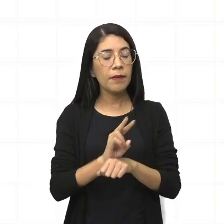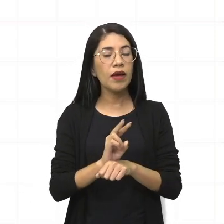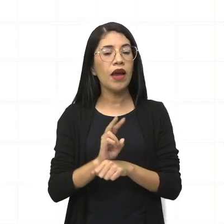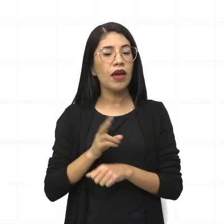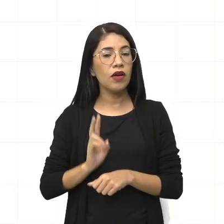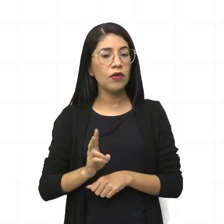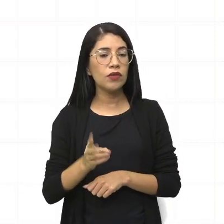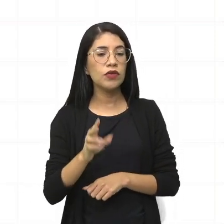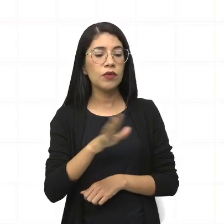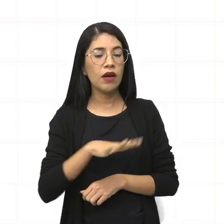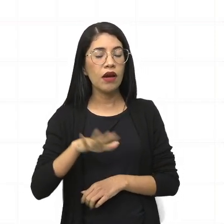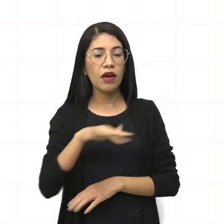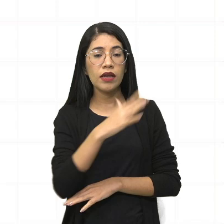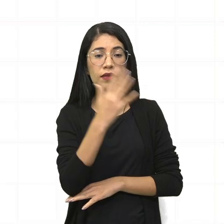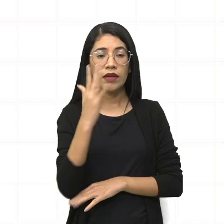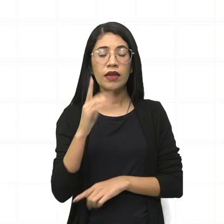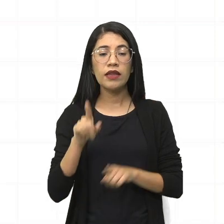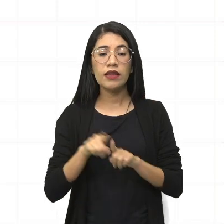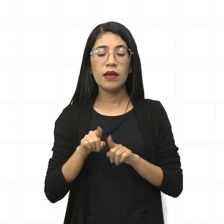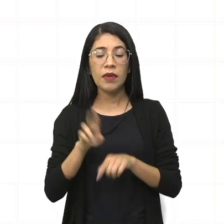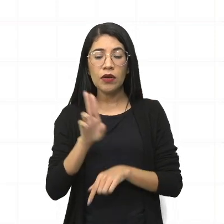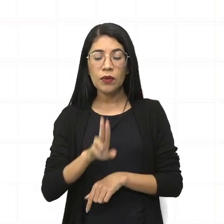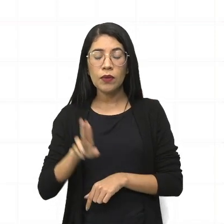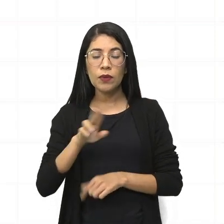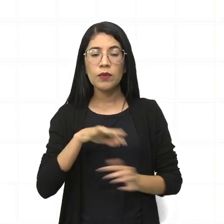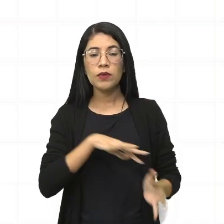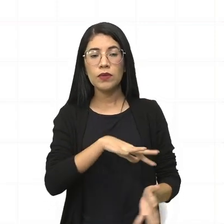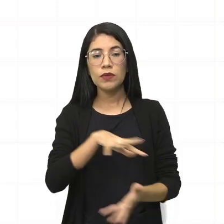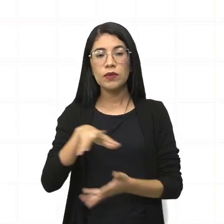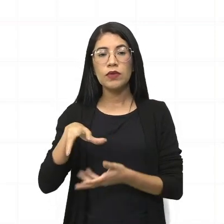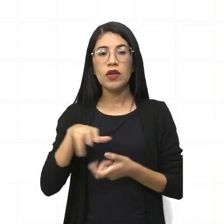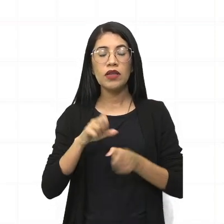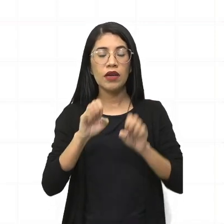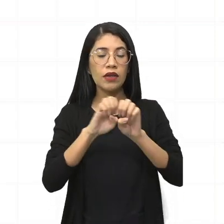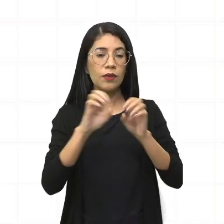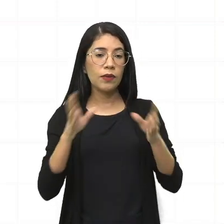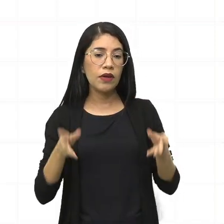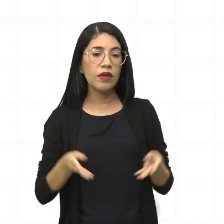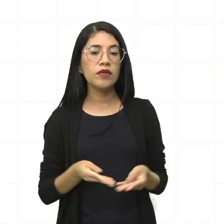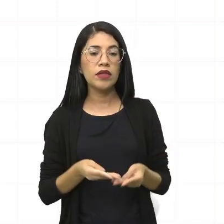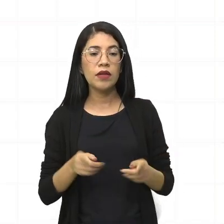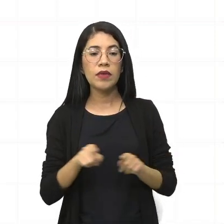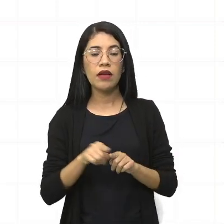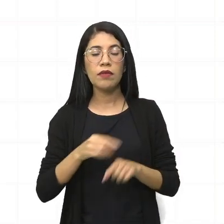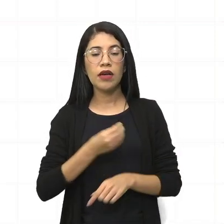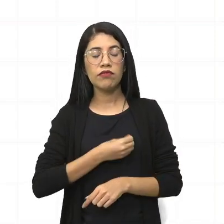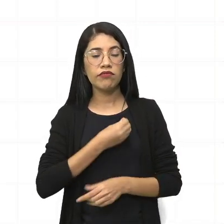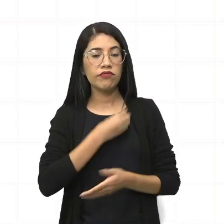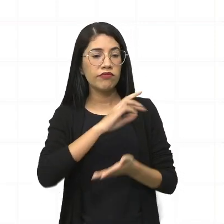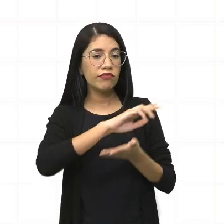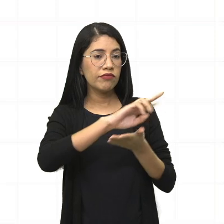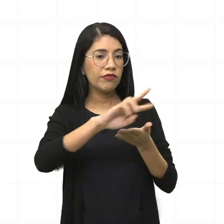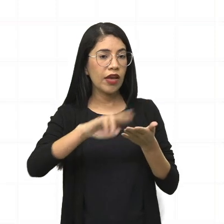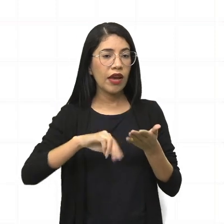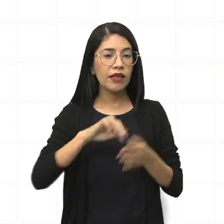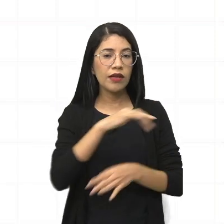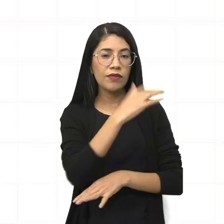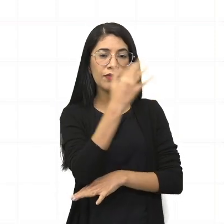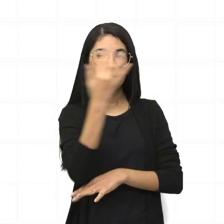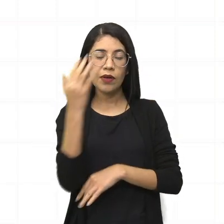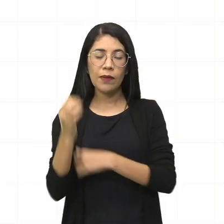Preservar, conservar a utilização dos nossos ecossistemas, da nossa biodiversidade, das nossas